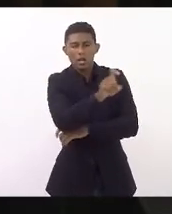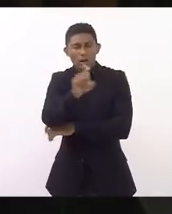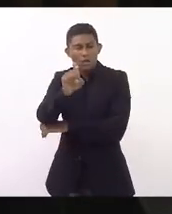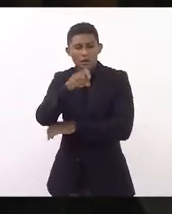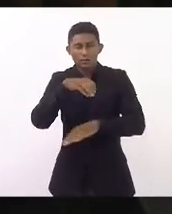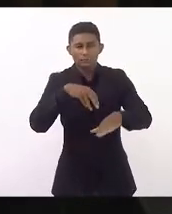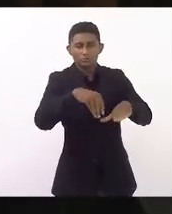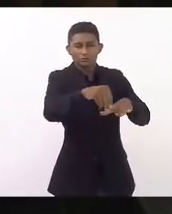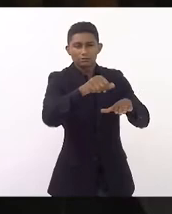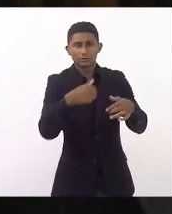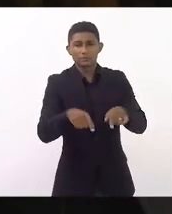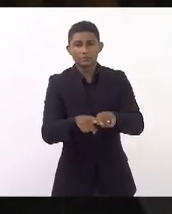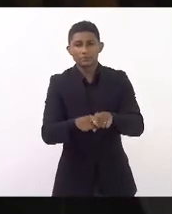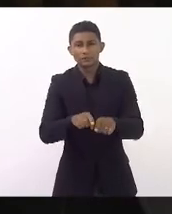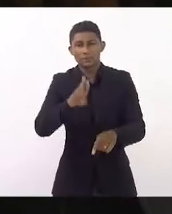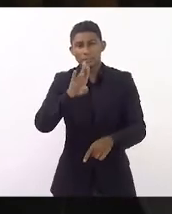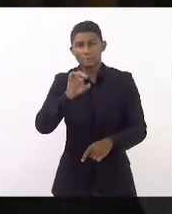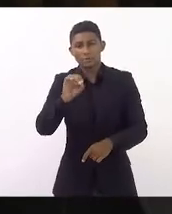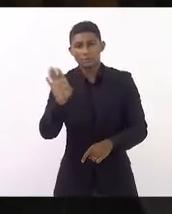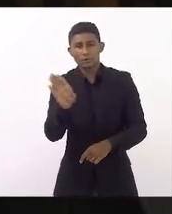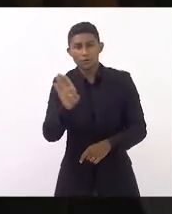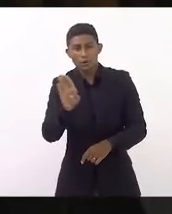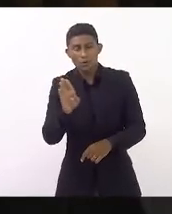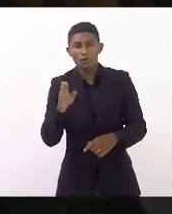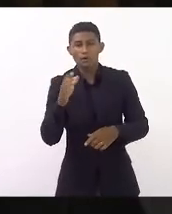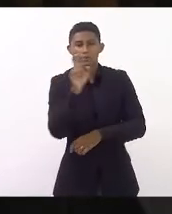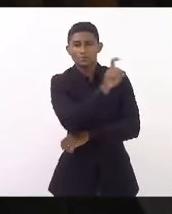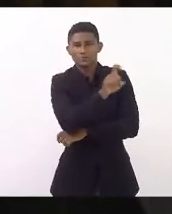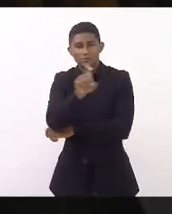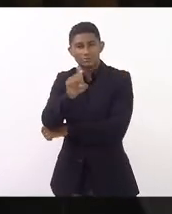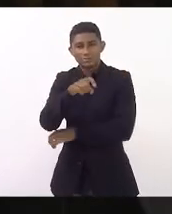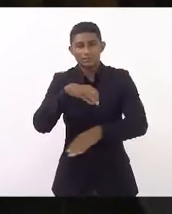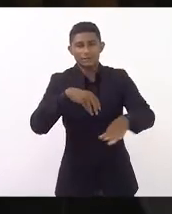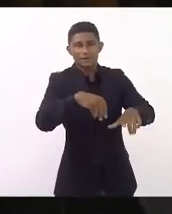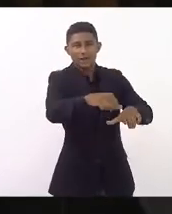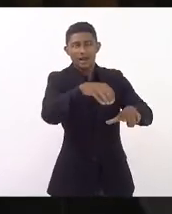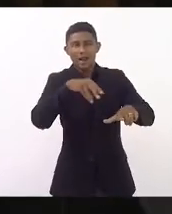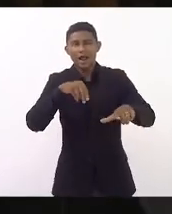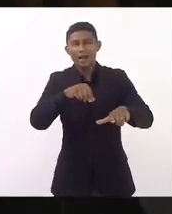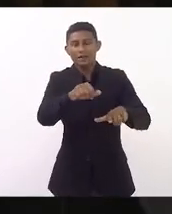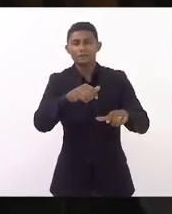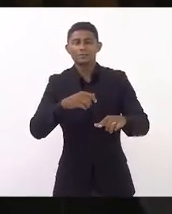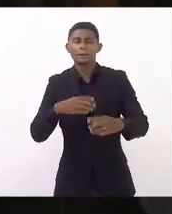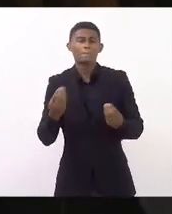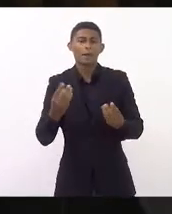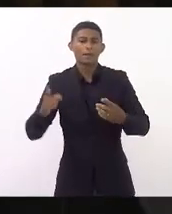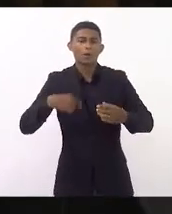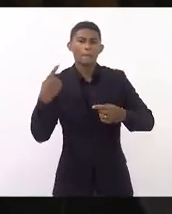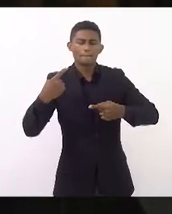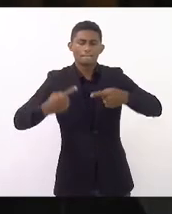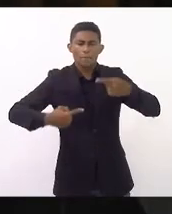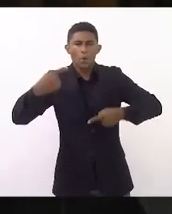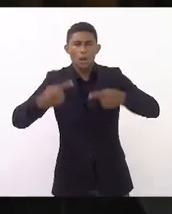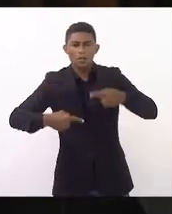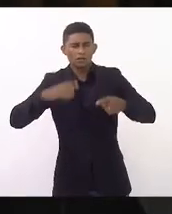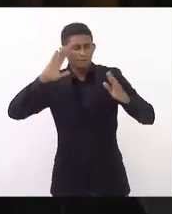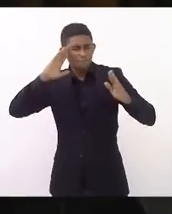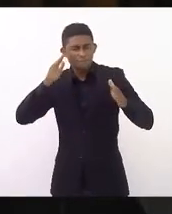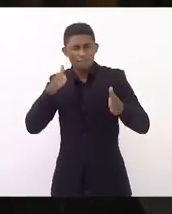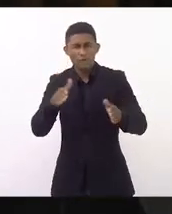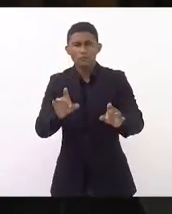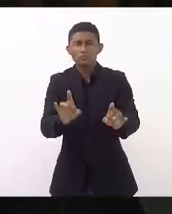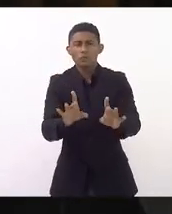biofertilizantes, para que a gente não tenha uma política centrada exclusivamente na produção de fertilizantes